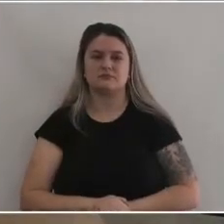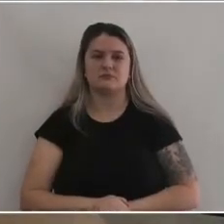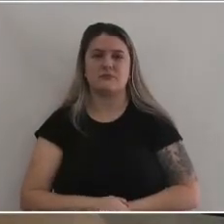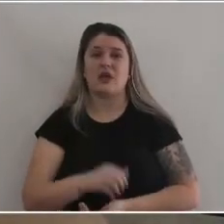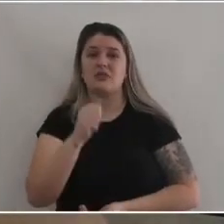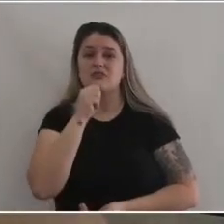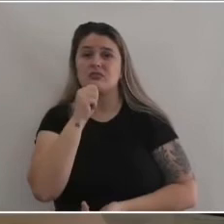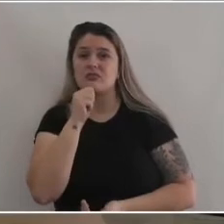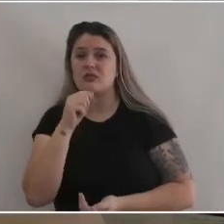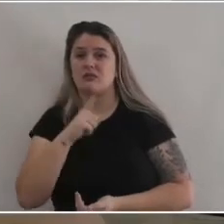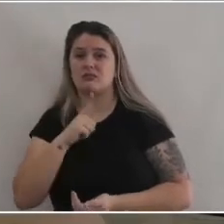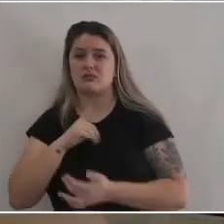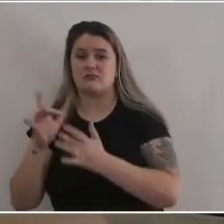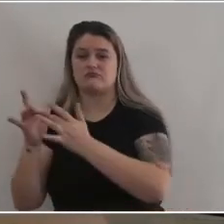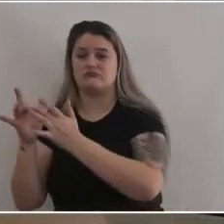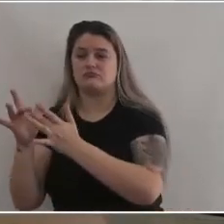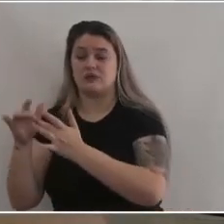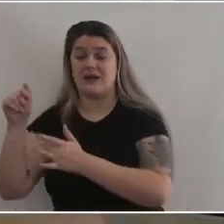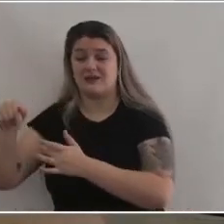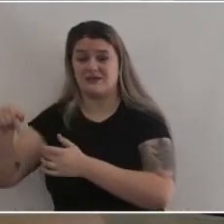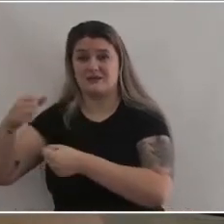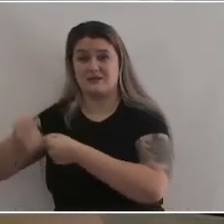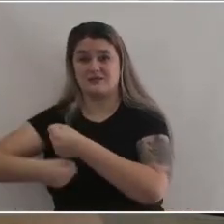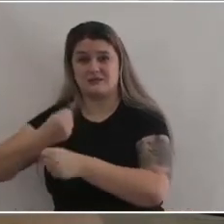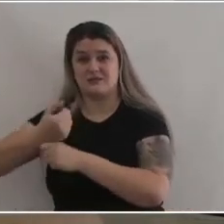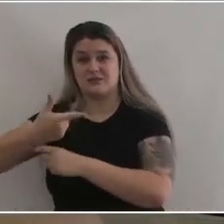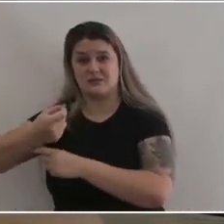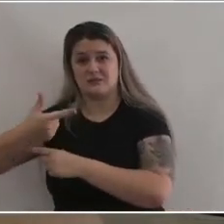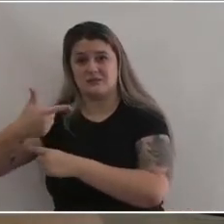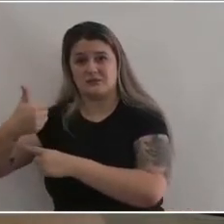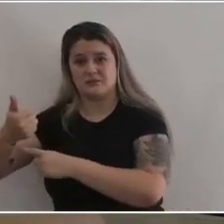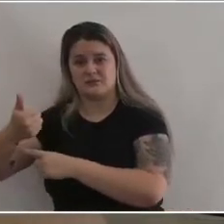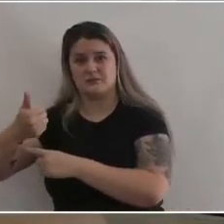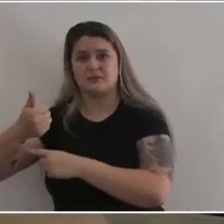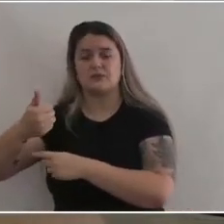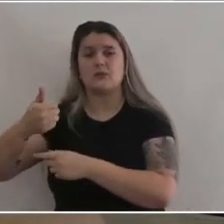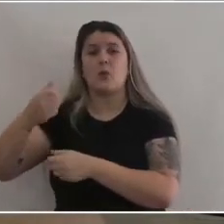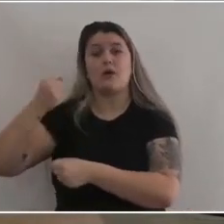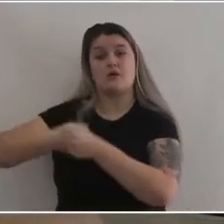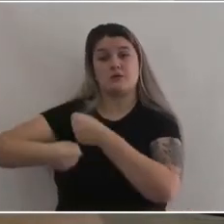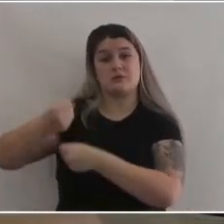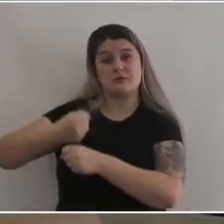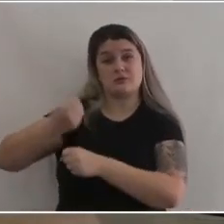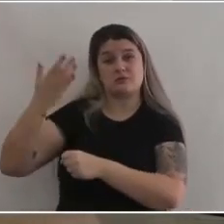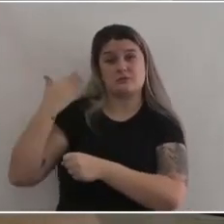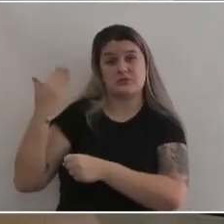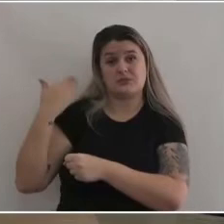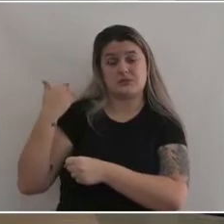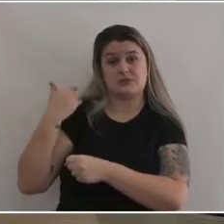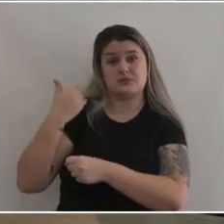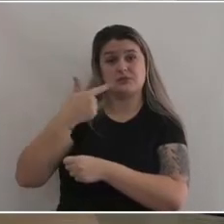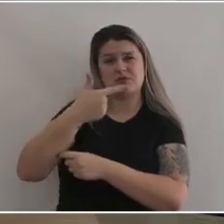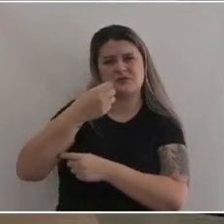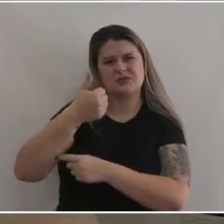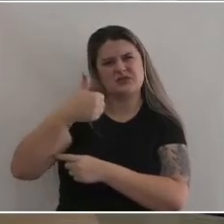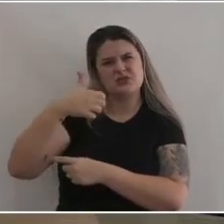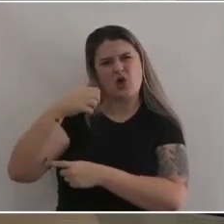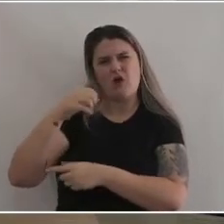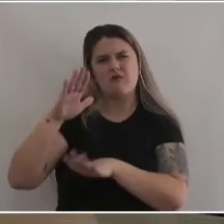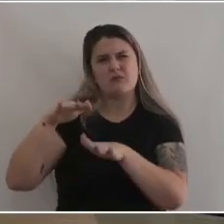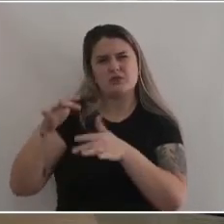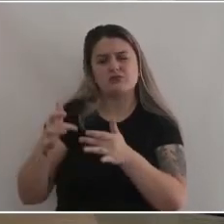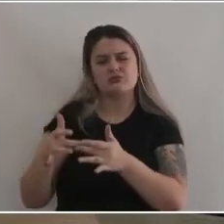Ainda tem saldo para liberar em 2021. Certo. Foi liberado um tanto no final de 2019, salvo